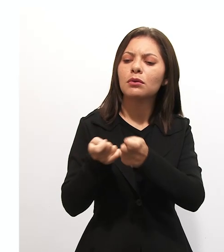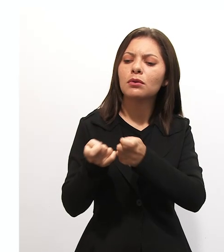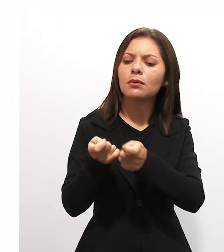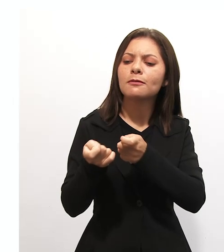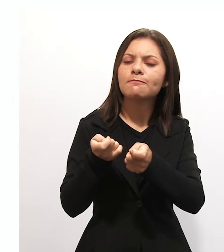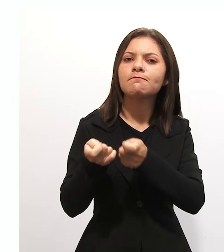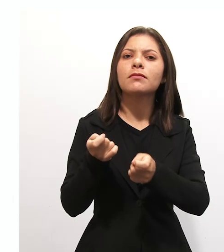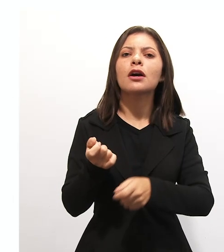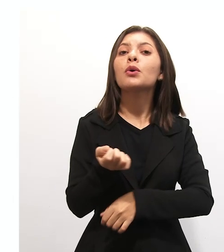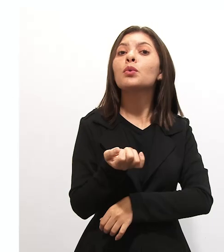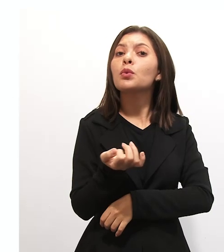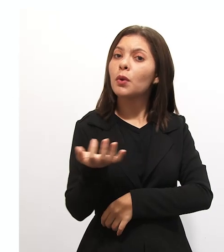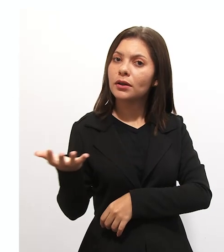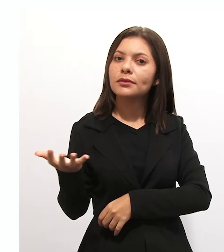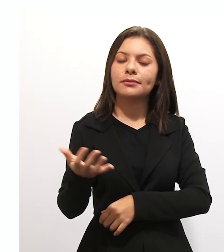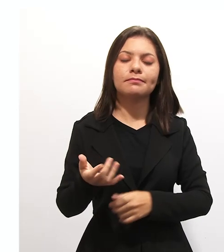gente